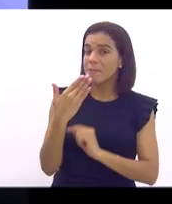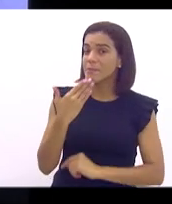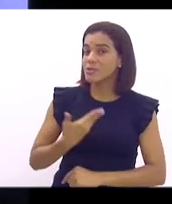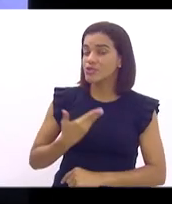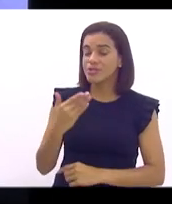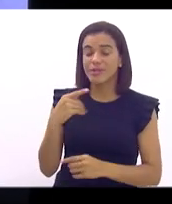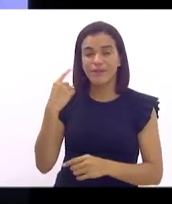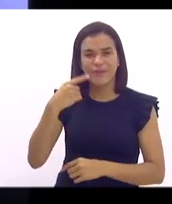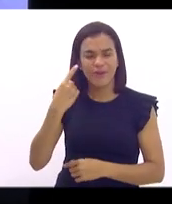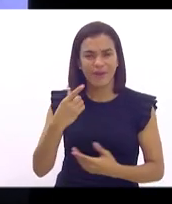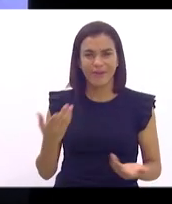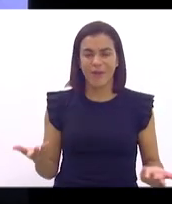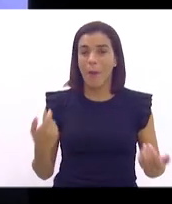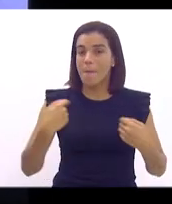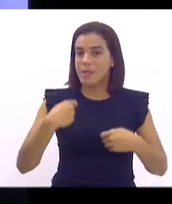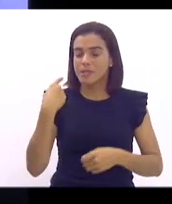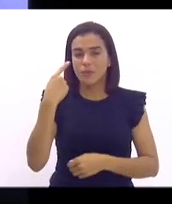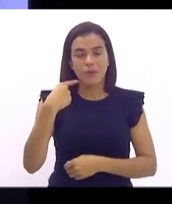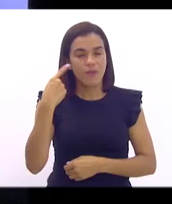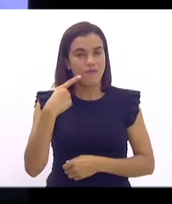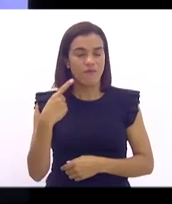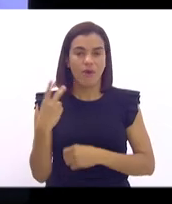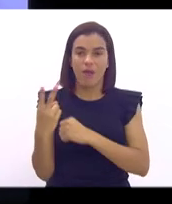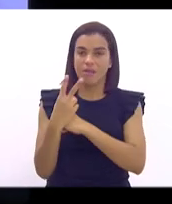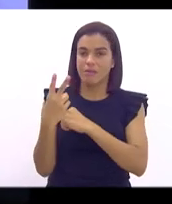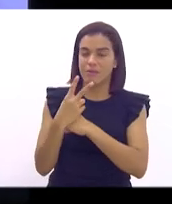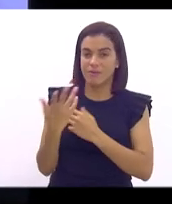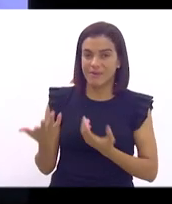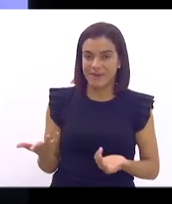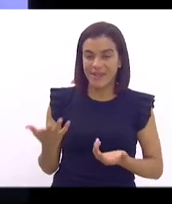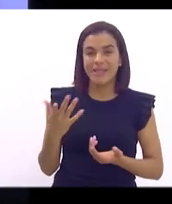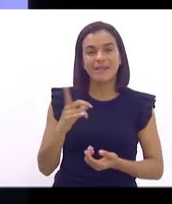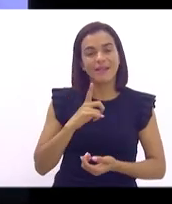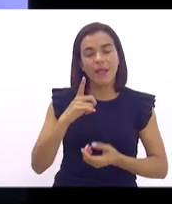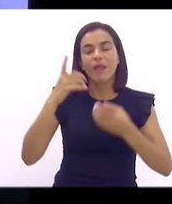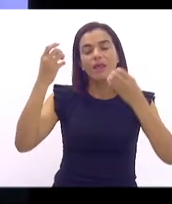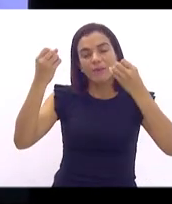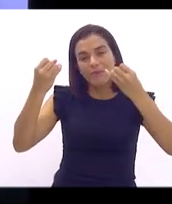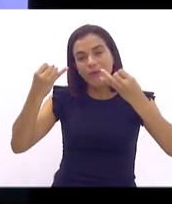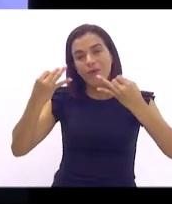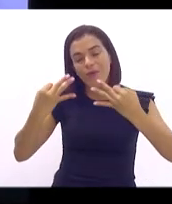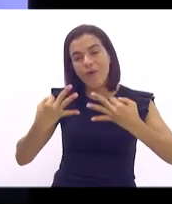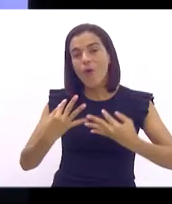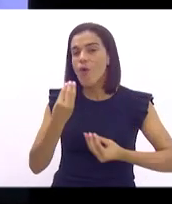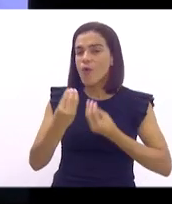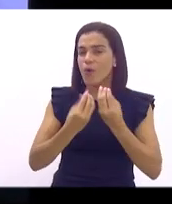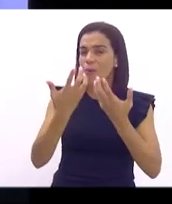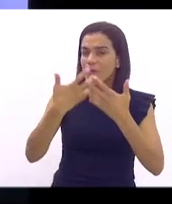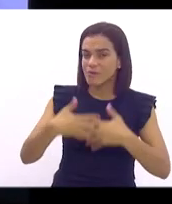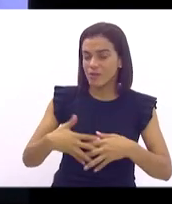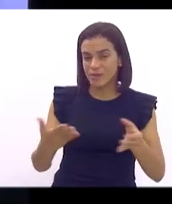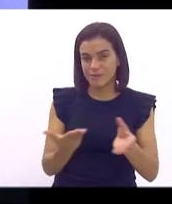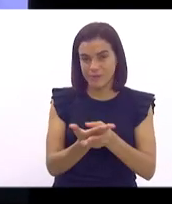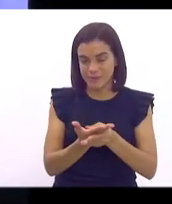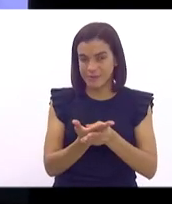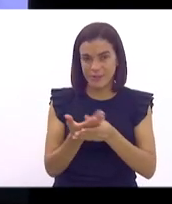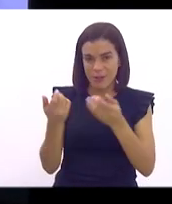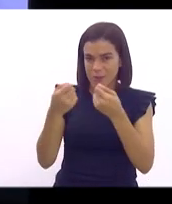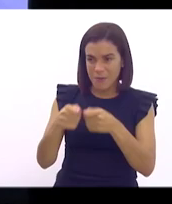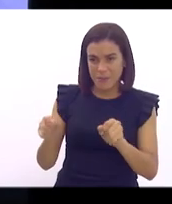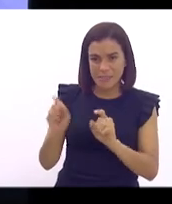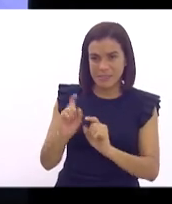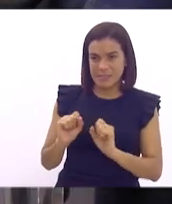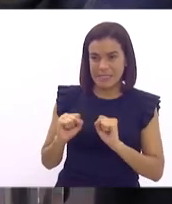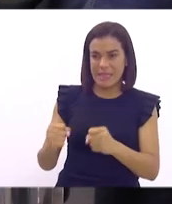advogado. E elas falam, preciso de um advogado para me defender. E aí tem toda essa conversa de explicar como que funciona um processo criminal e que ela não precisa de